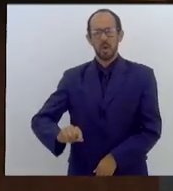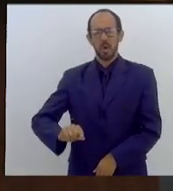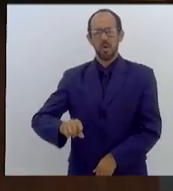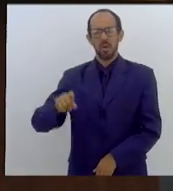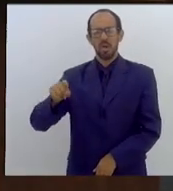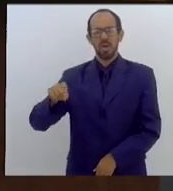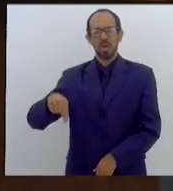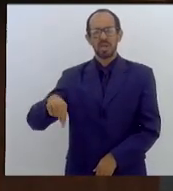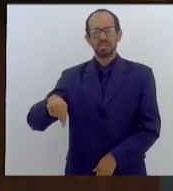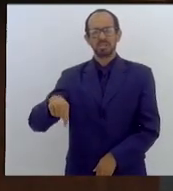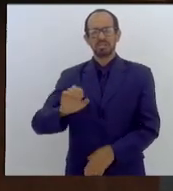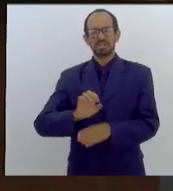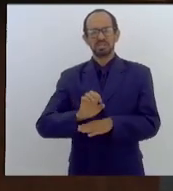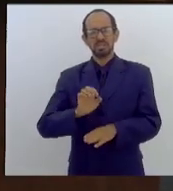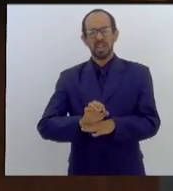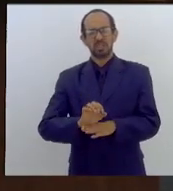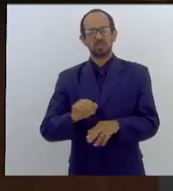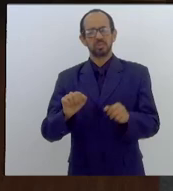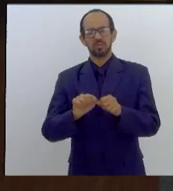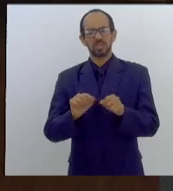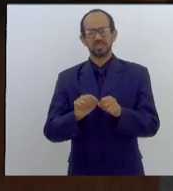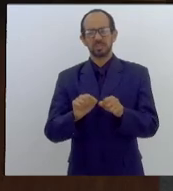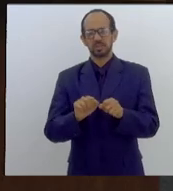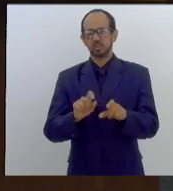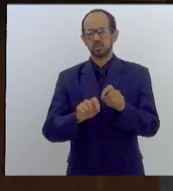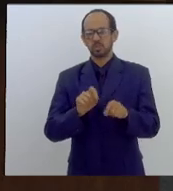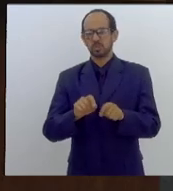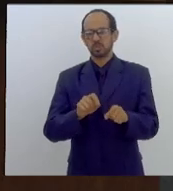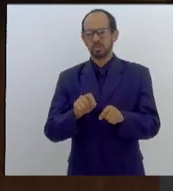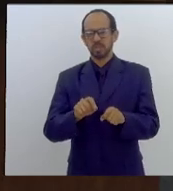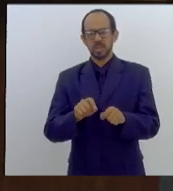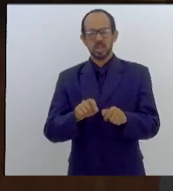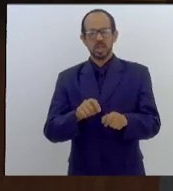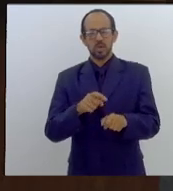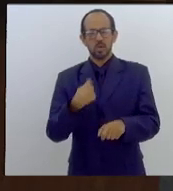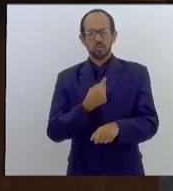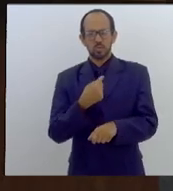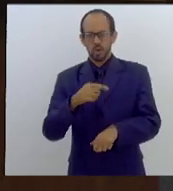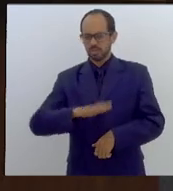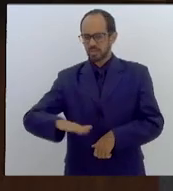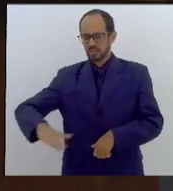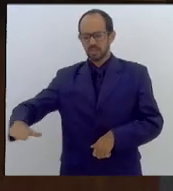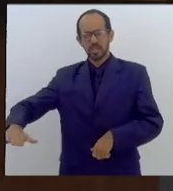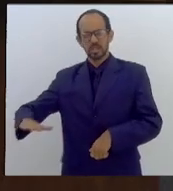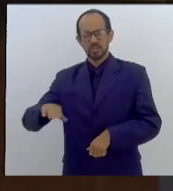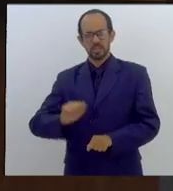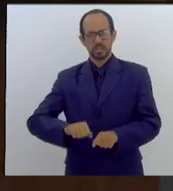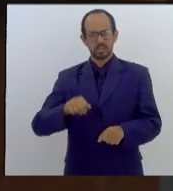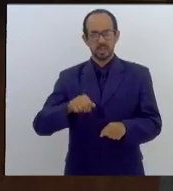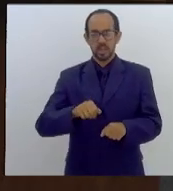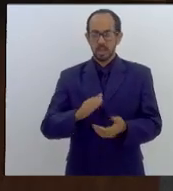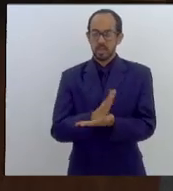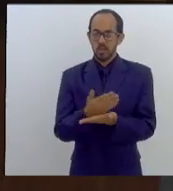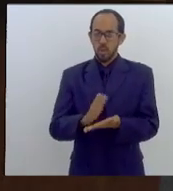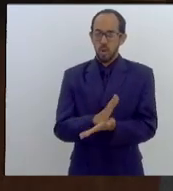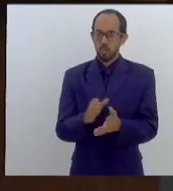forma, jogar uma parcela das nossas crianças, uma parcela da nossa população na